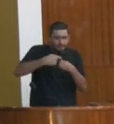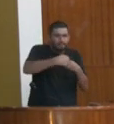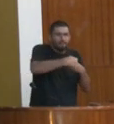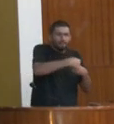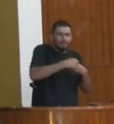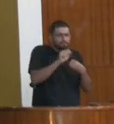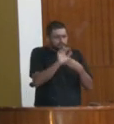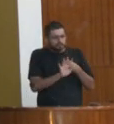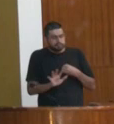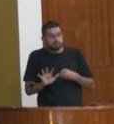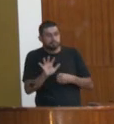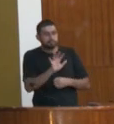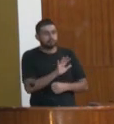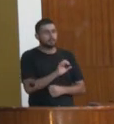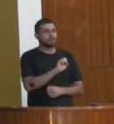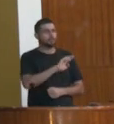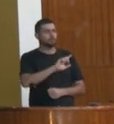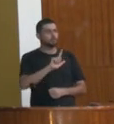sul-fluminense. Eu queria